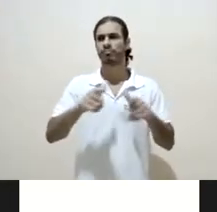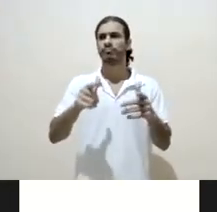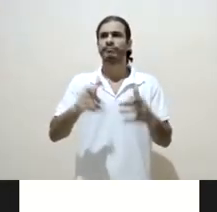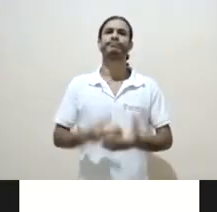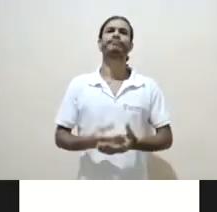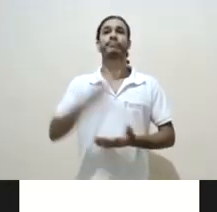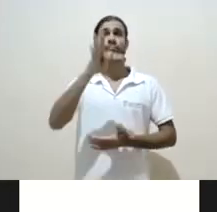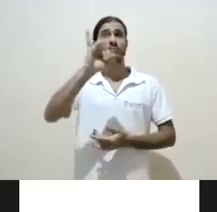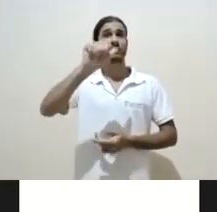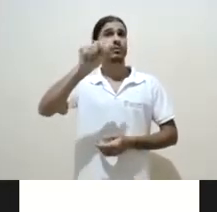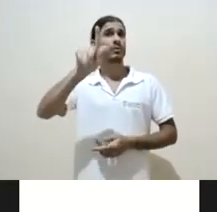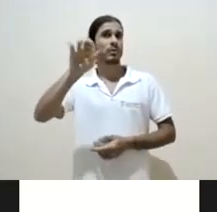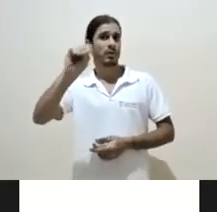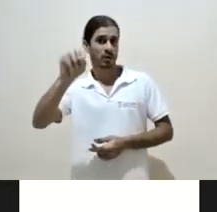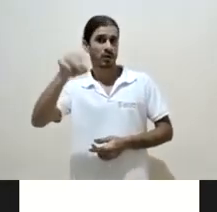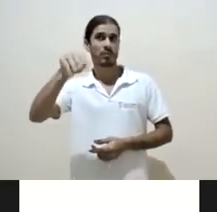Thiago,